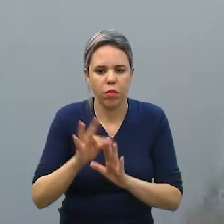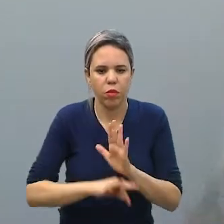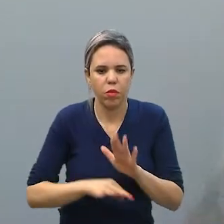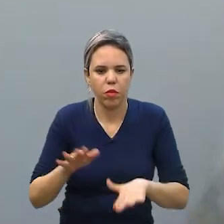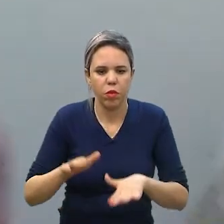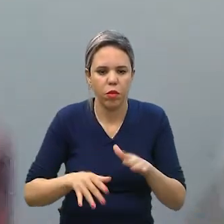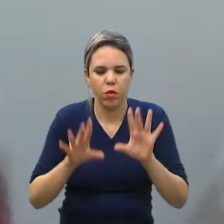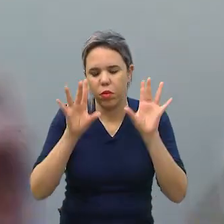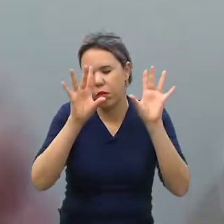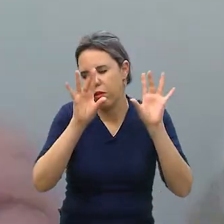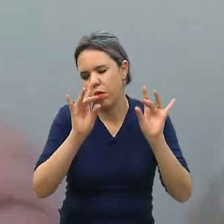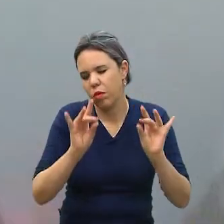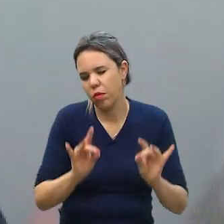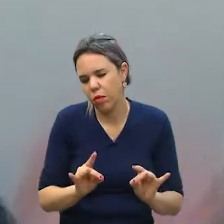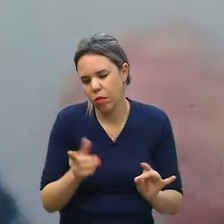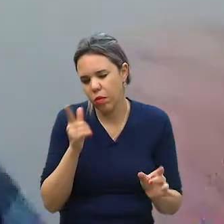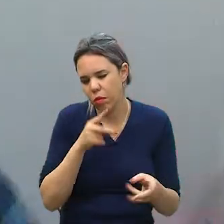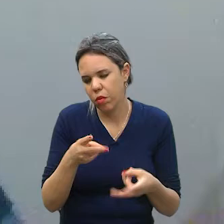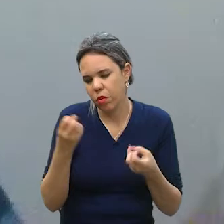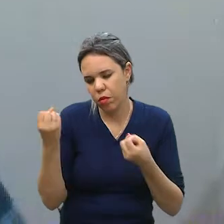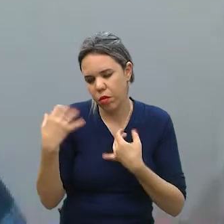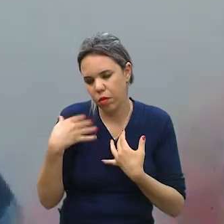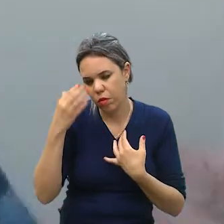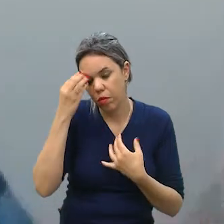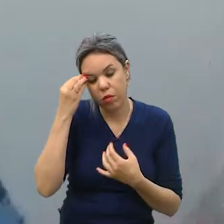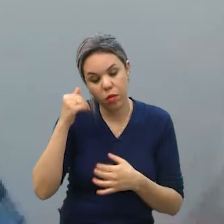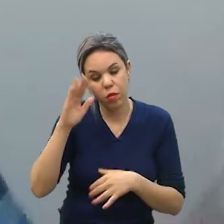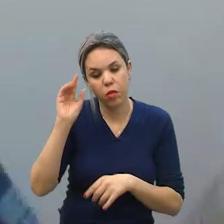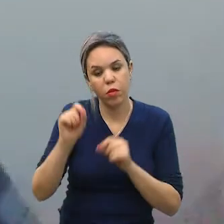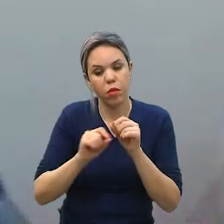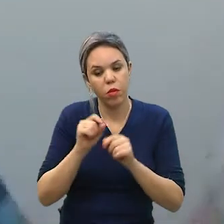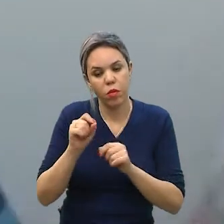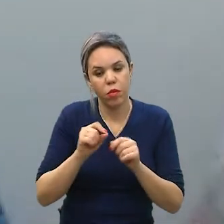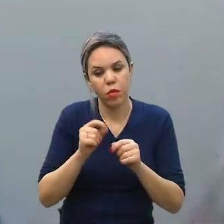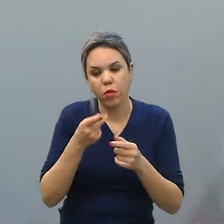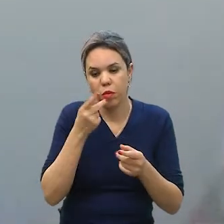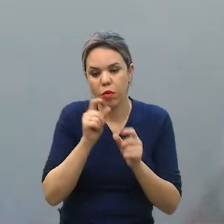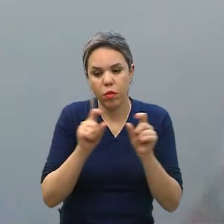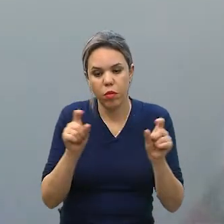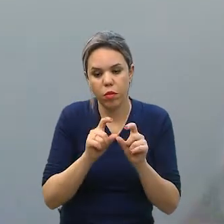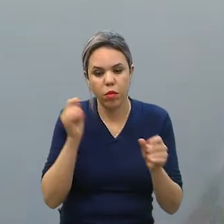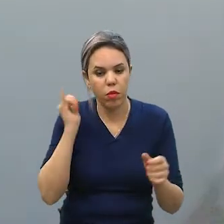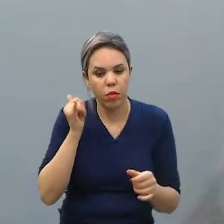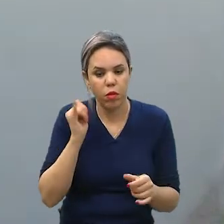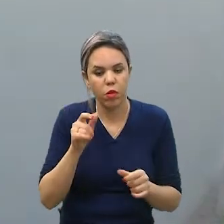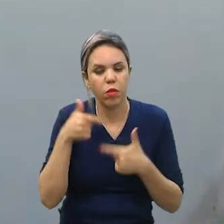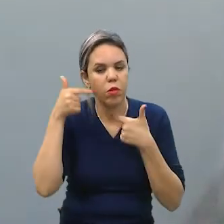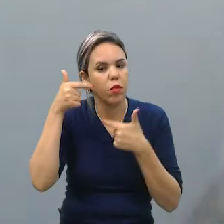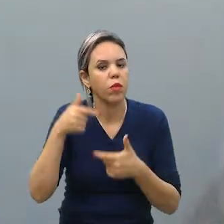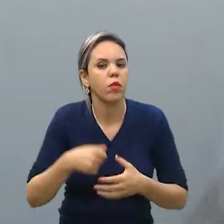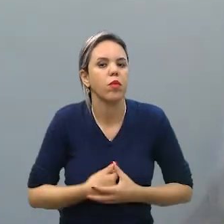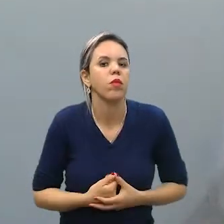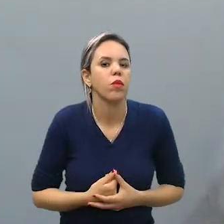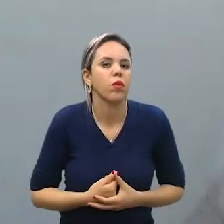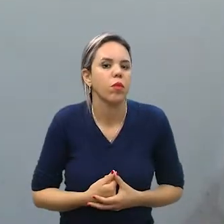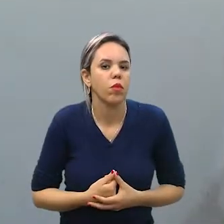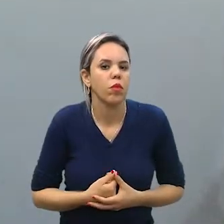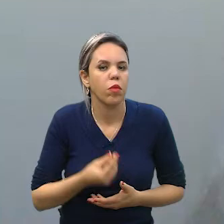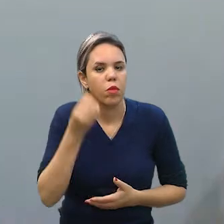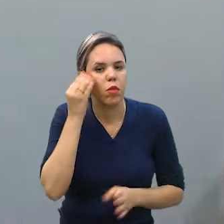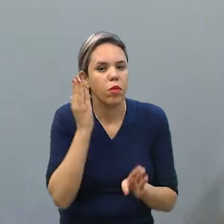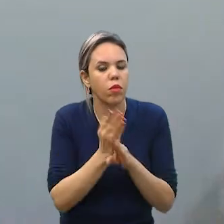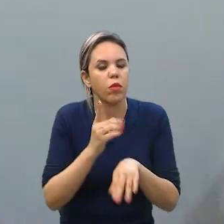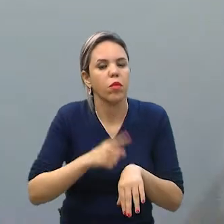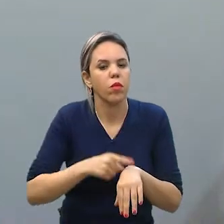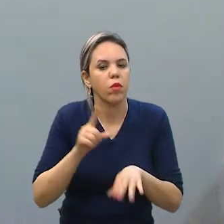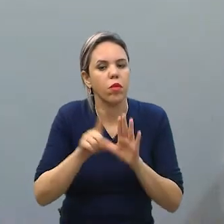vezes tem alguns detalhes que conseguem contar para a gente mais do que as falas, por exemplo, dos personagens, né? Então, tentar achar um